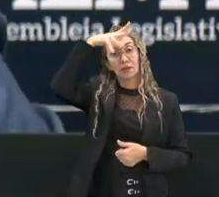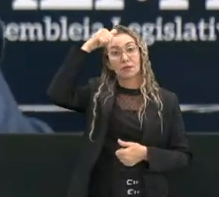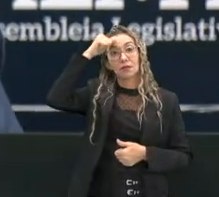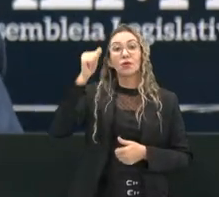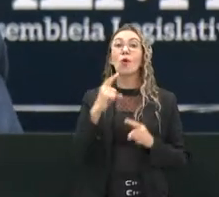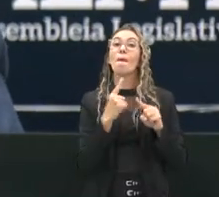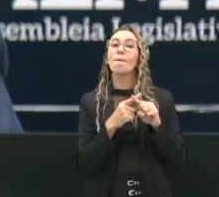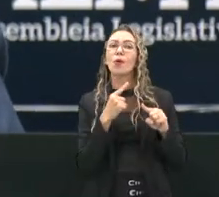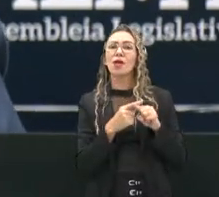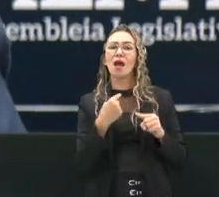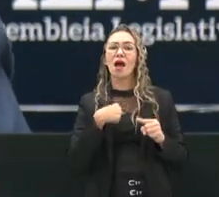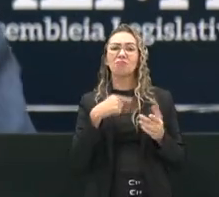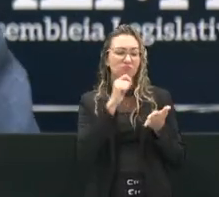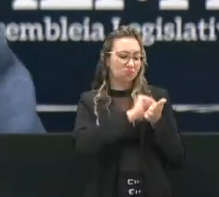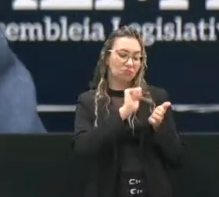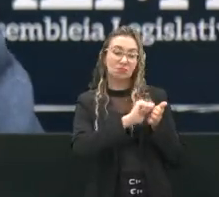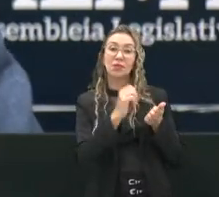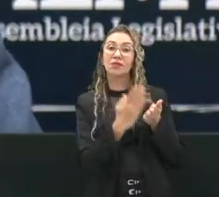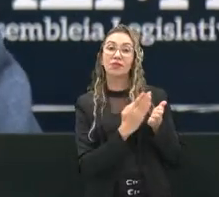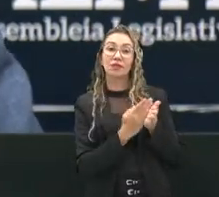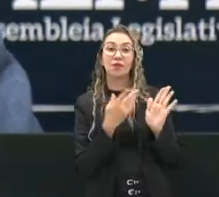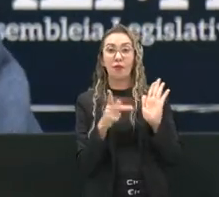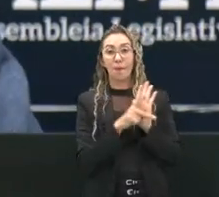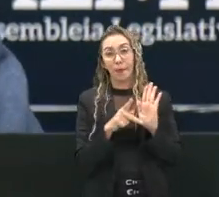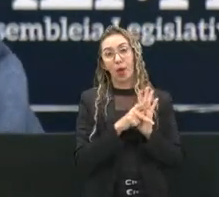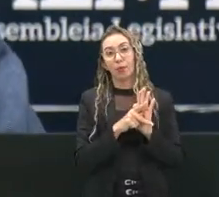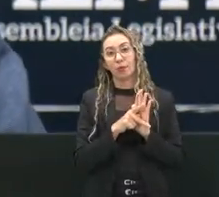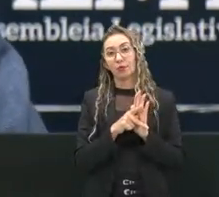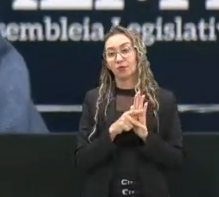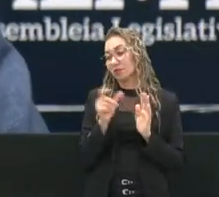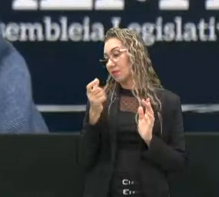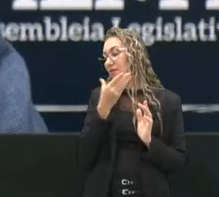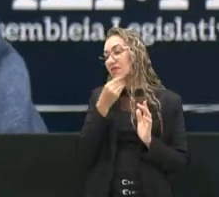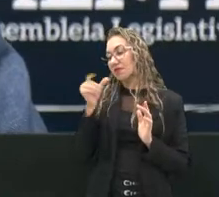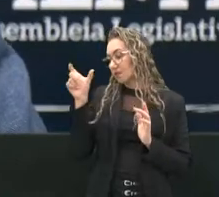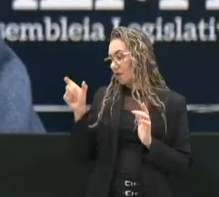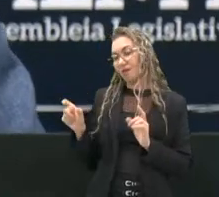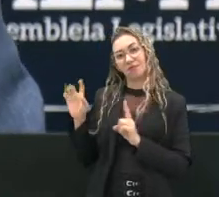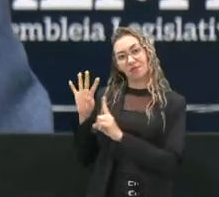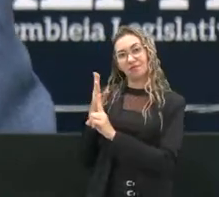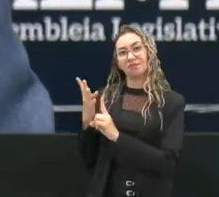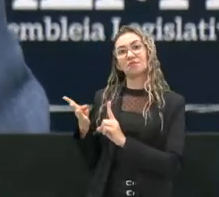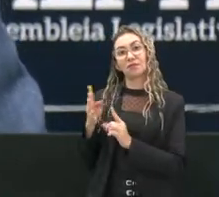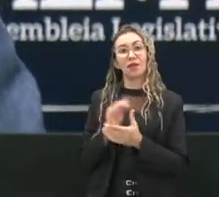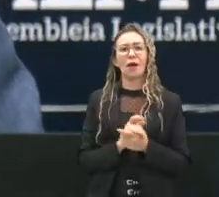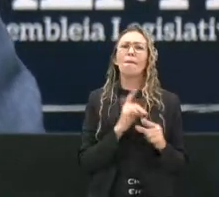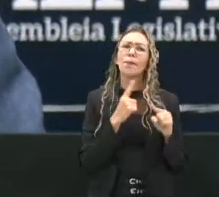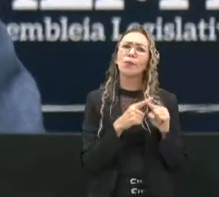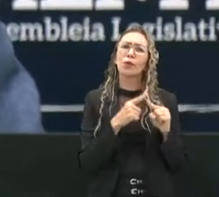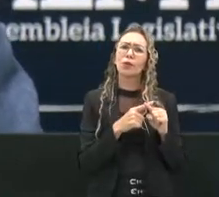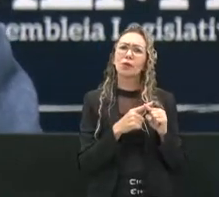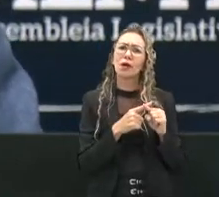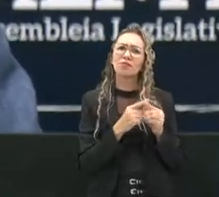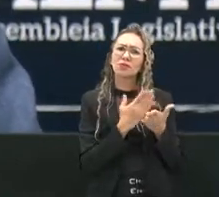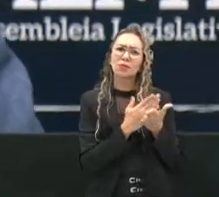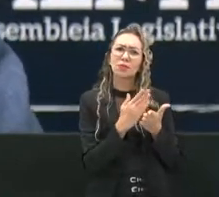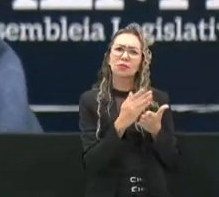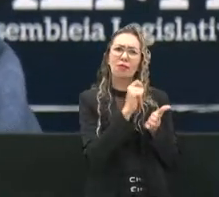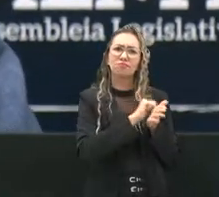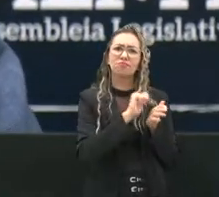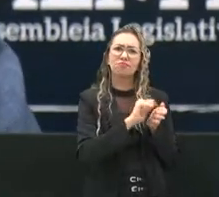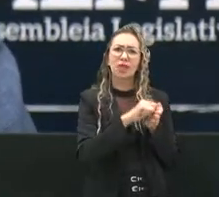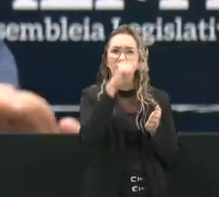que eu escrevi esse livro? Esses dias atrás, a dona Maria Luísa me disse, por que que você fez? Por que que você começou? Eu falei, eu não